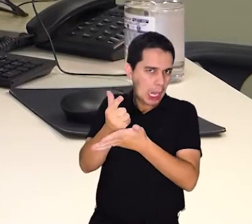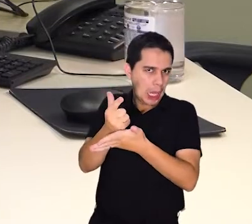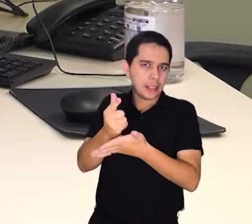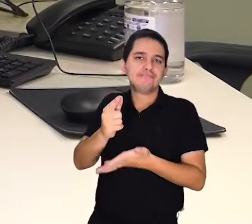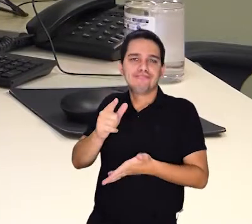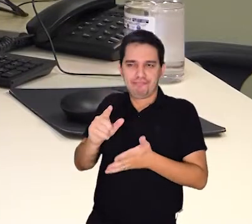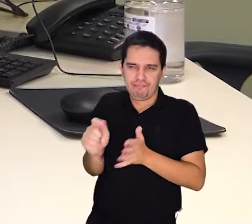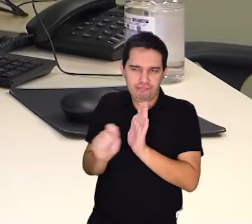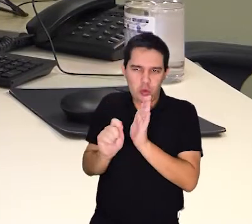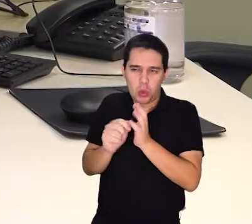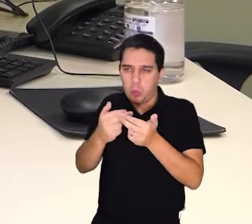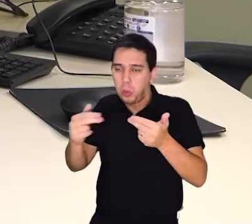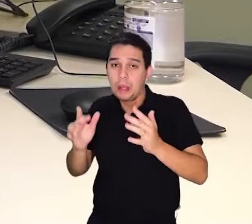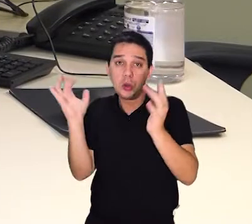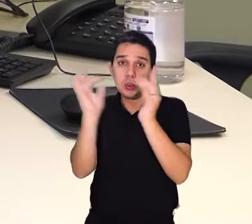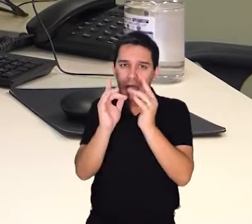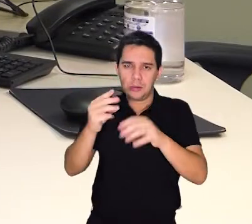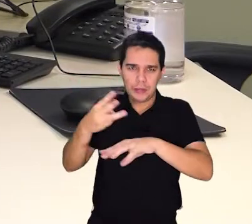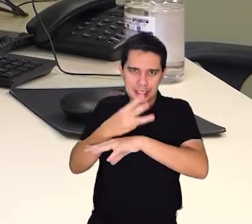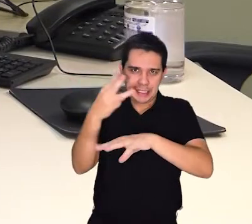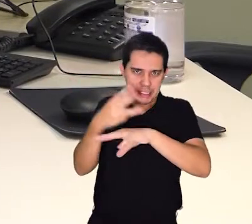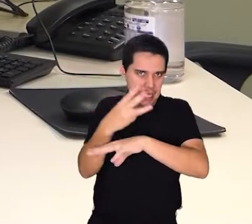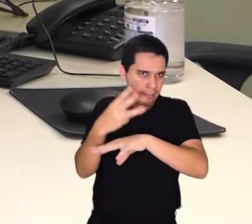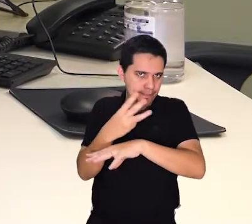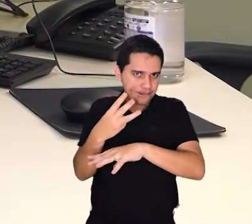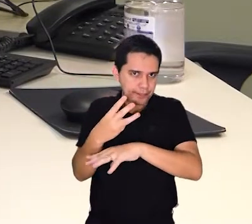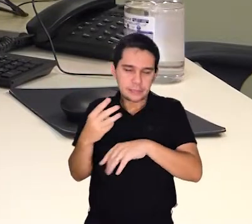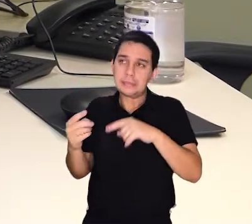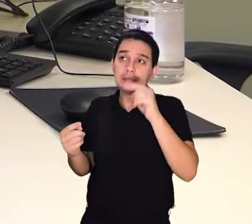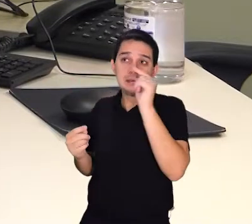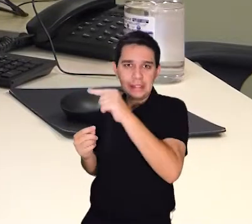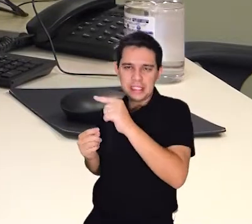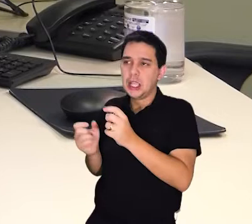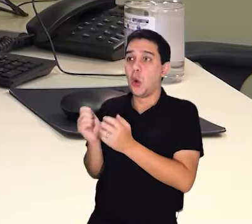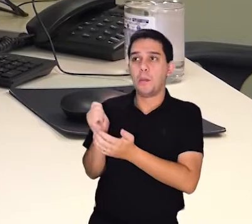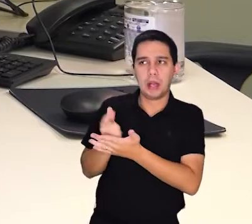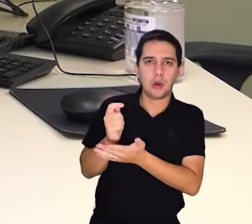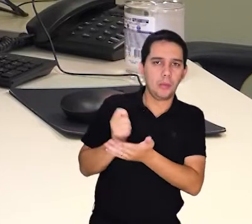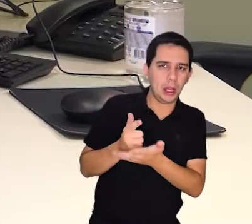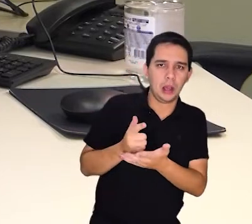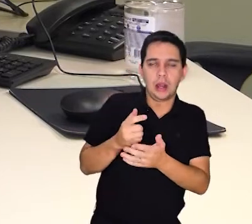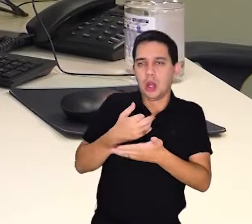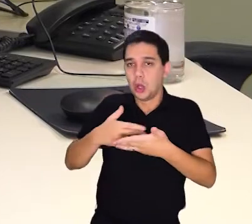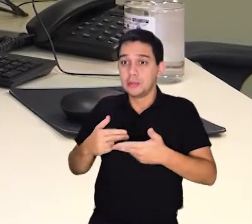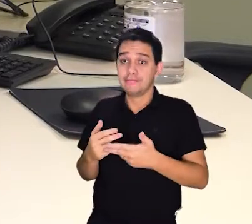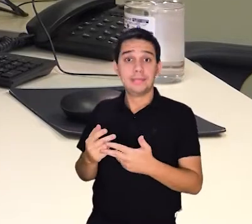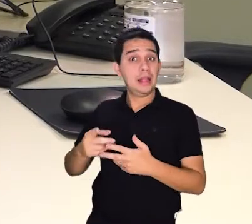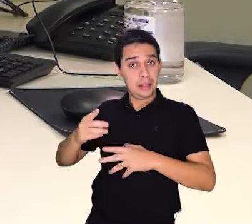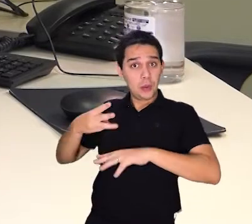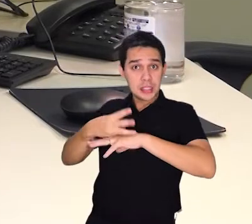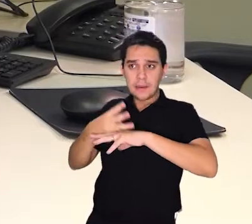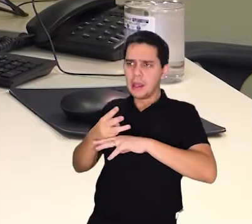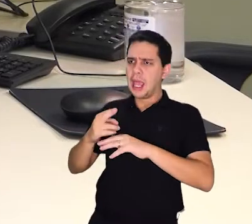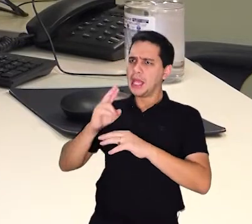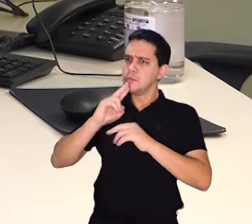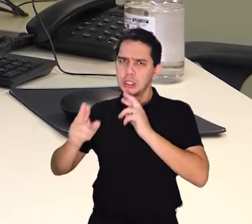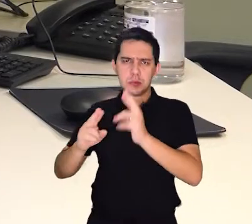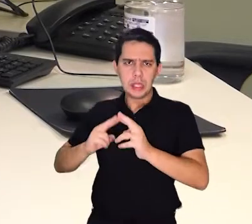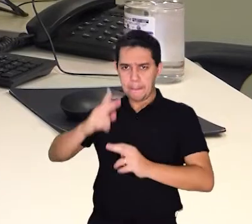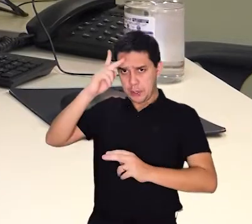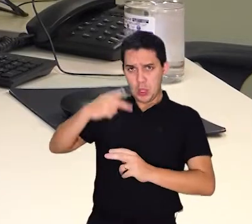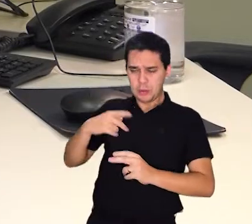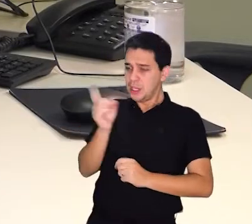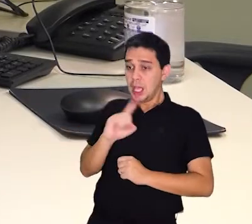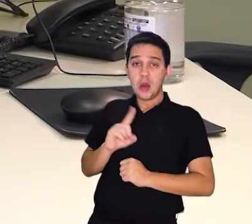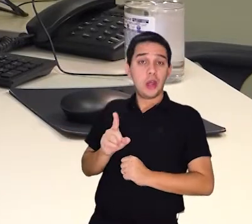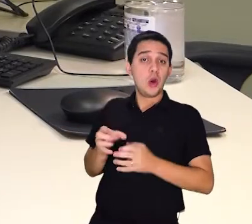comercial Alfafa Batutinha, eles recebiam mensagens automáticas desse WhatsApp, na qual o